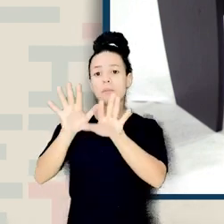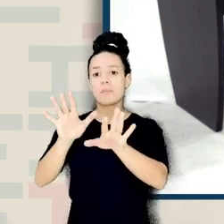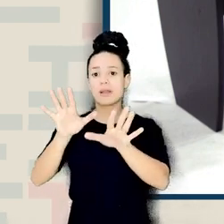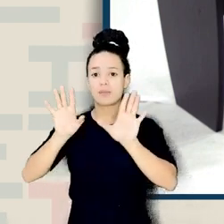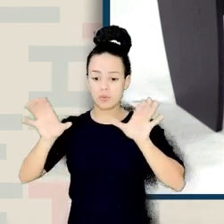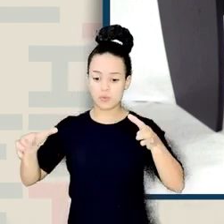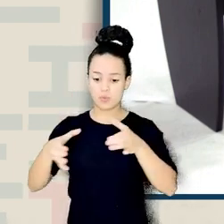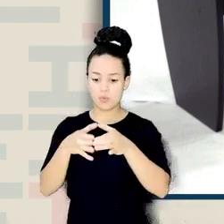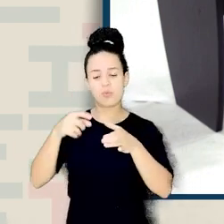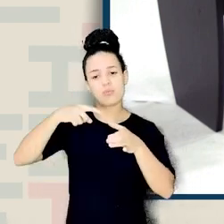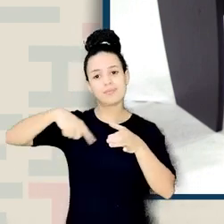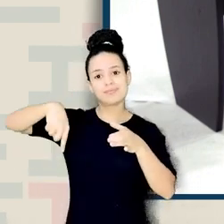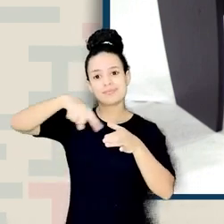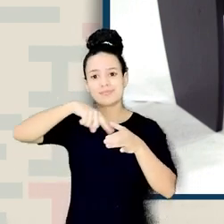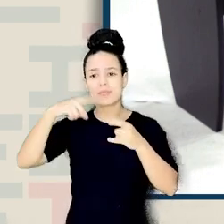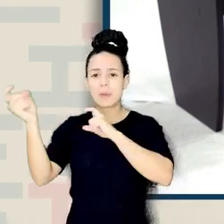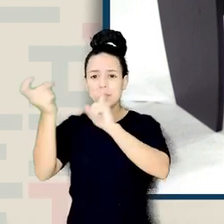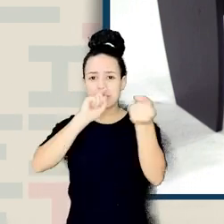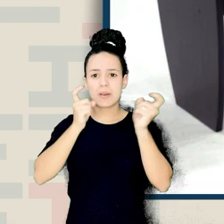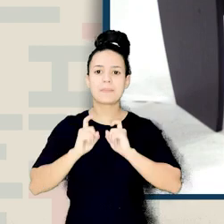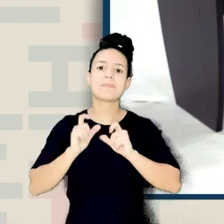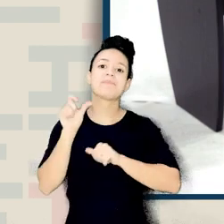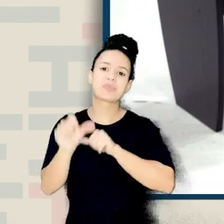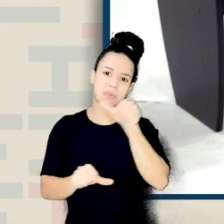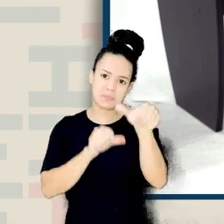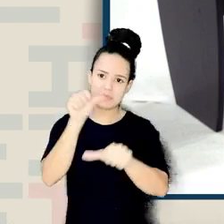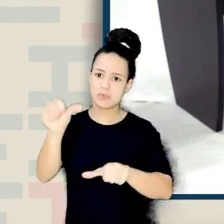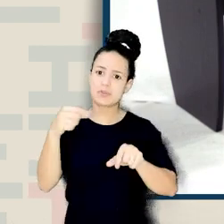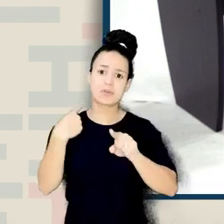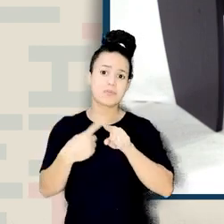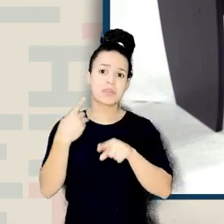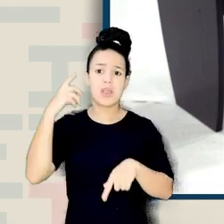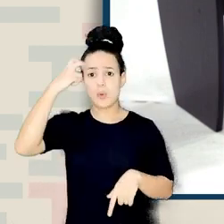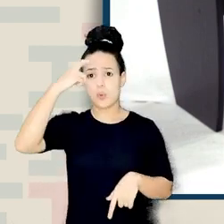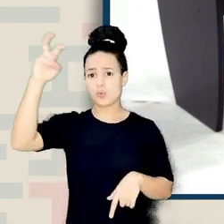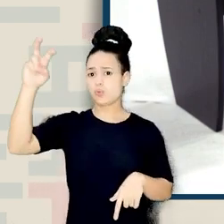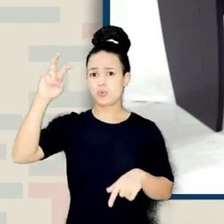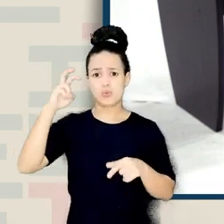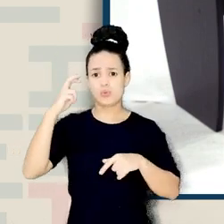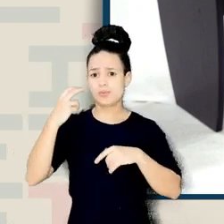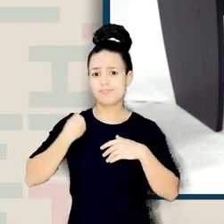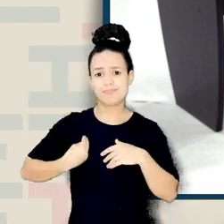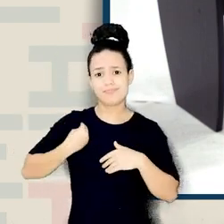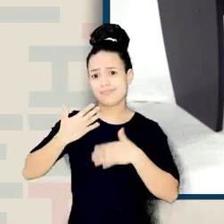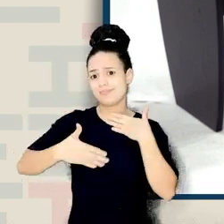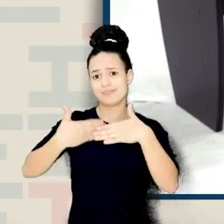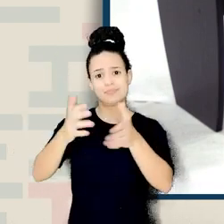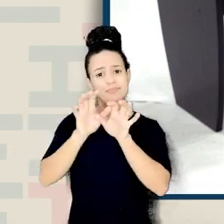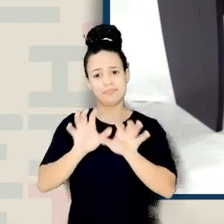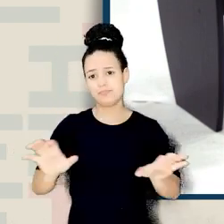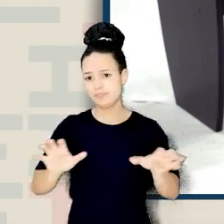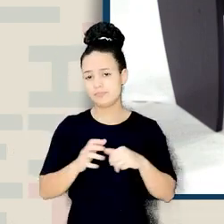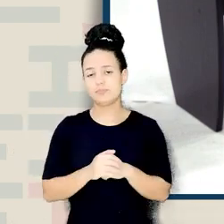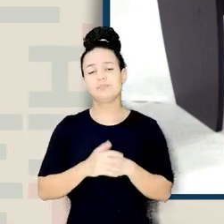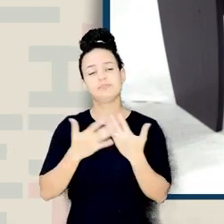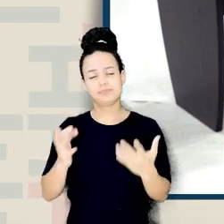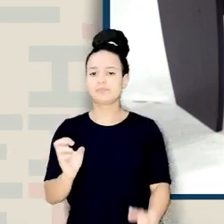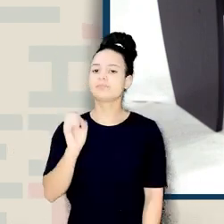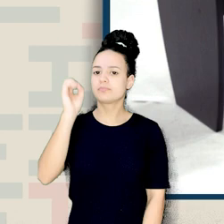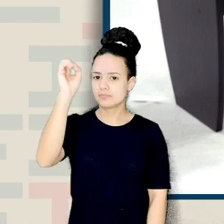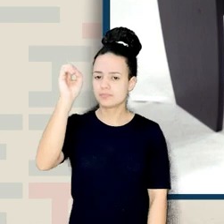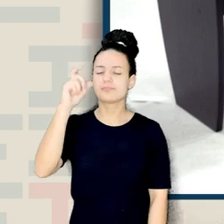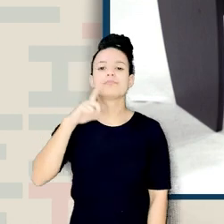coletivo, muito também se transforma, porque faz parte da nossa dinâmica cultural. Então, originalmente, a gente vai ter